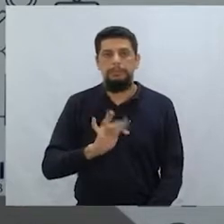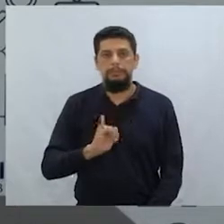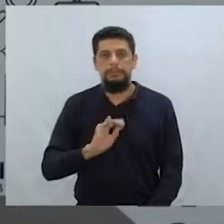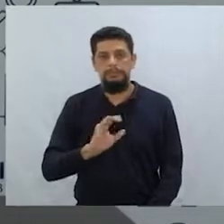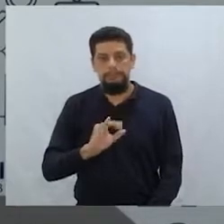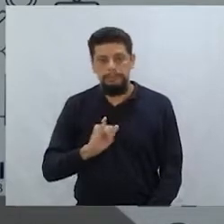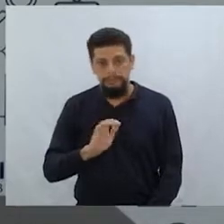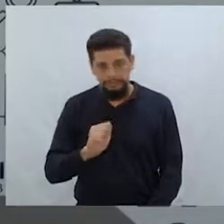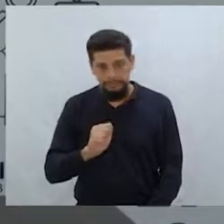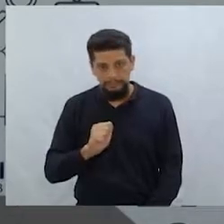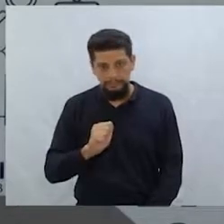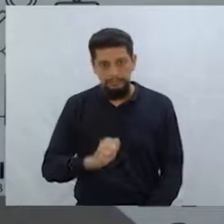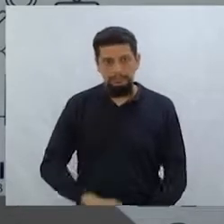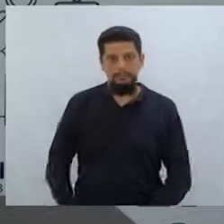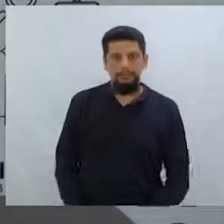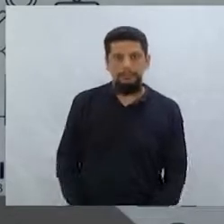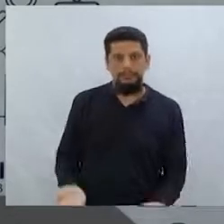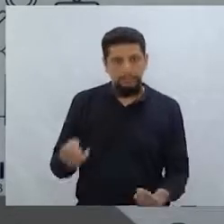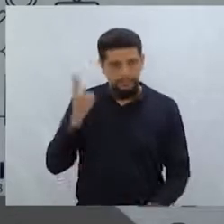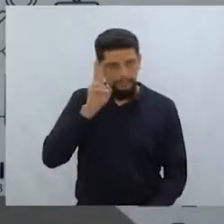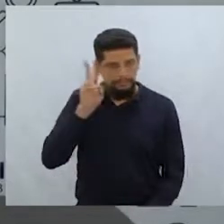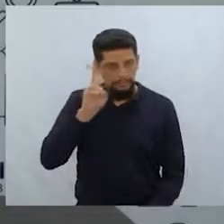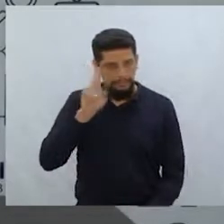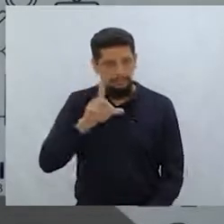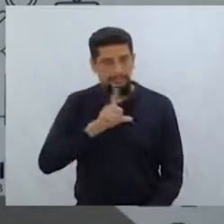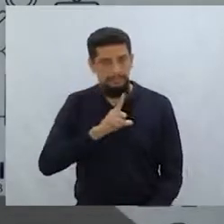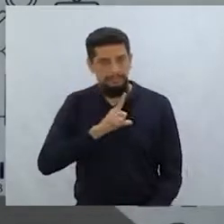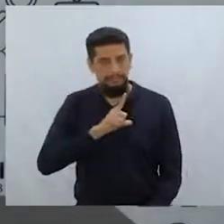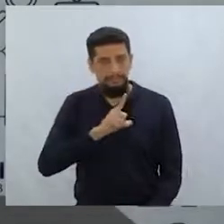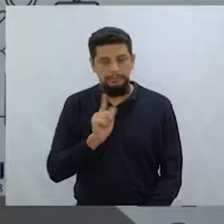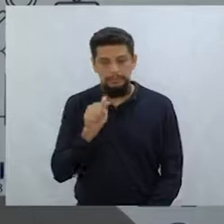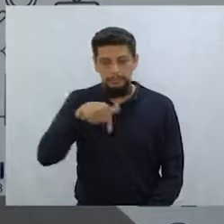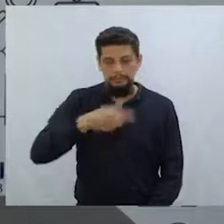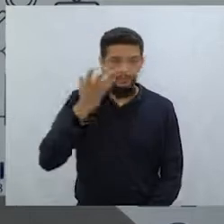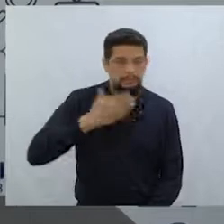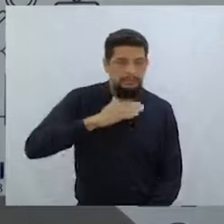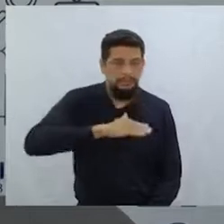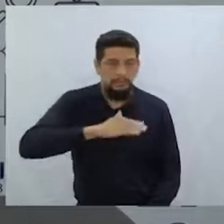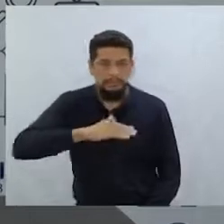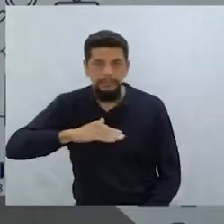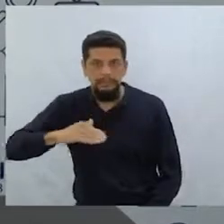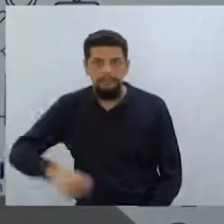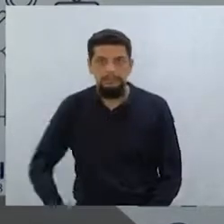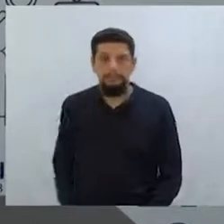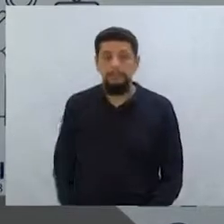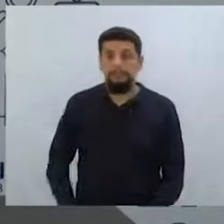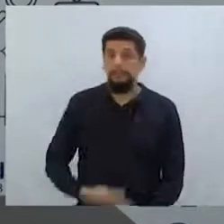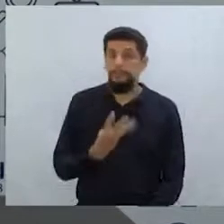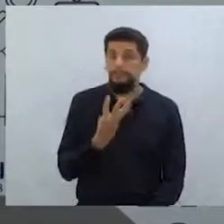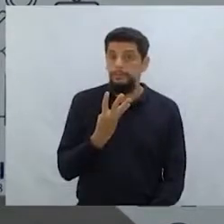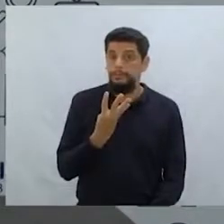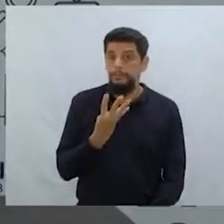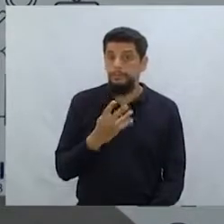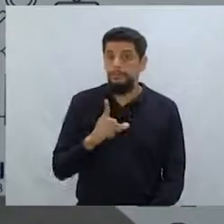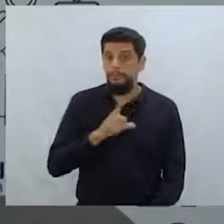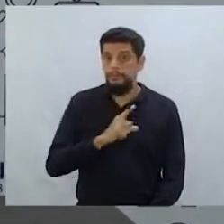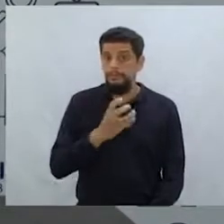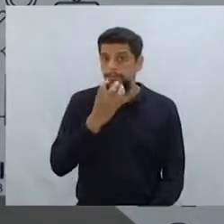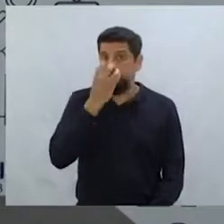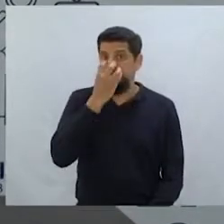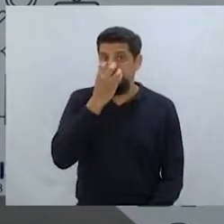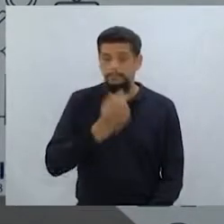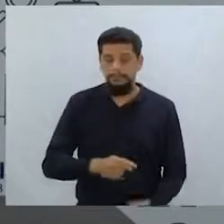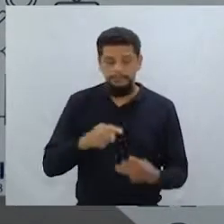das 7 crianças, lembra que a gente tinha 7 crianças. Das 7 crianças, 4